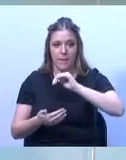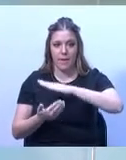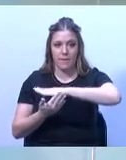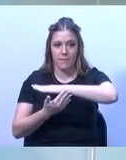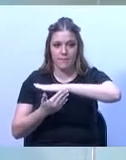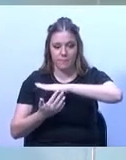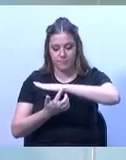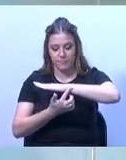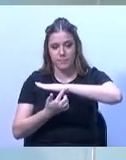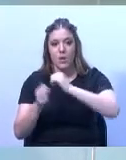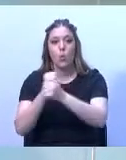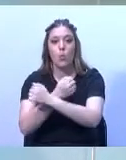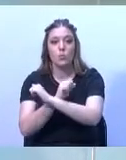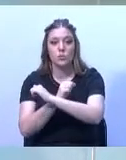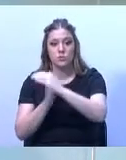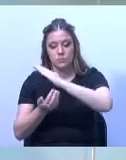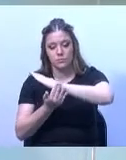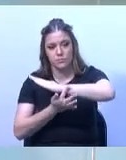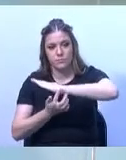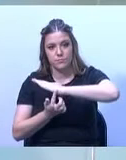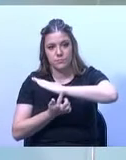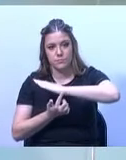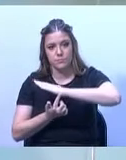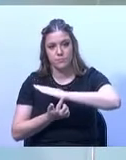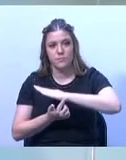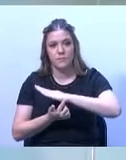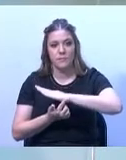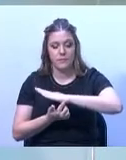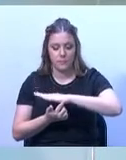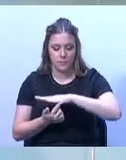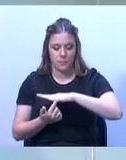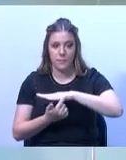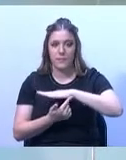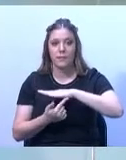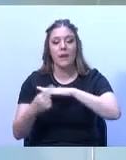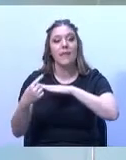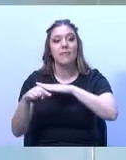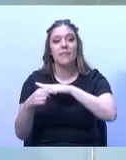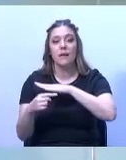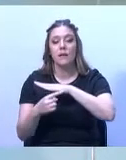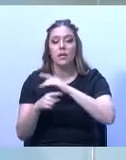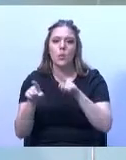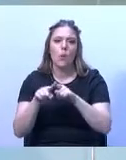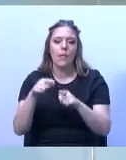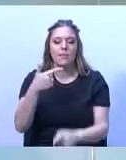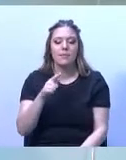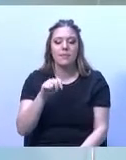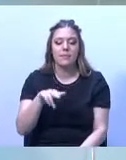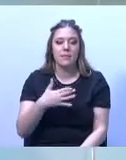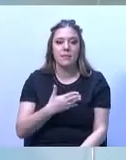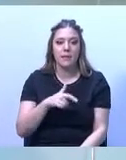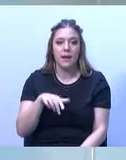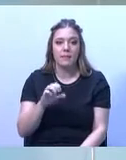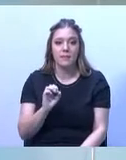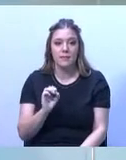osso do calcanhar, temos a inserção de uma fáscia. Portanto, é tipo um tendão, mas